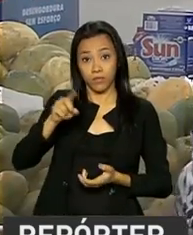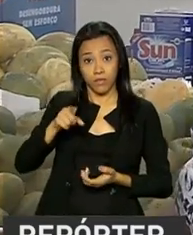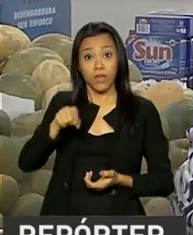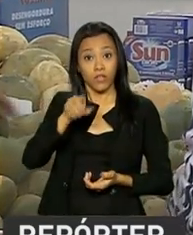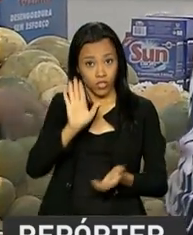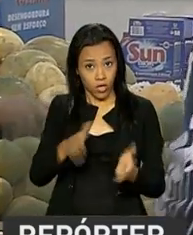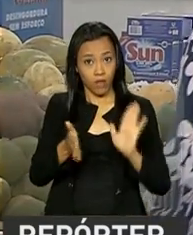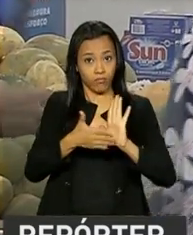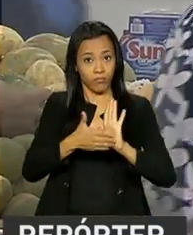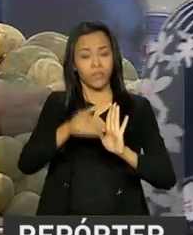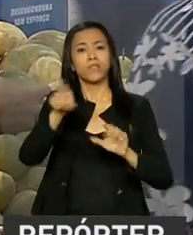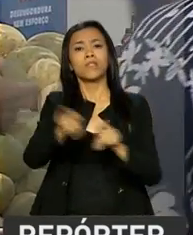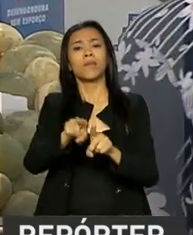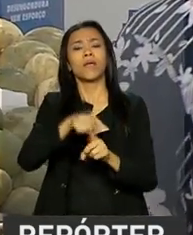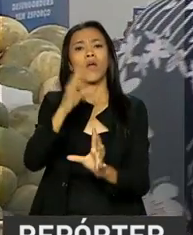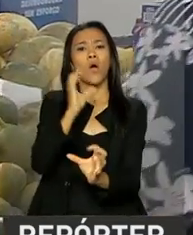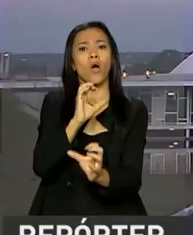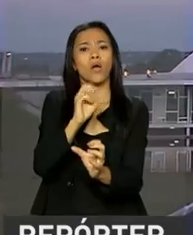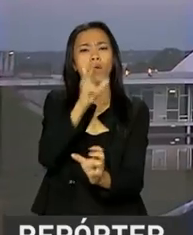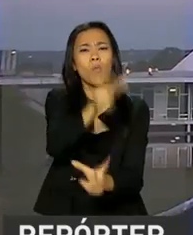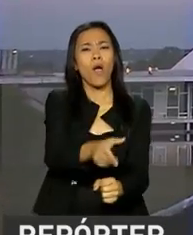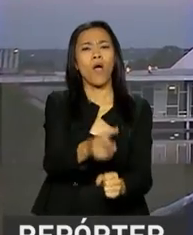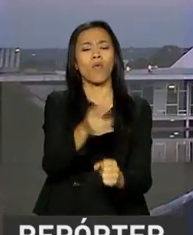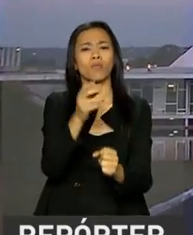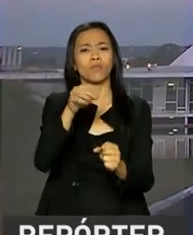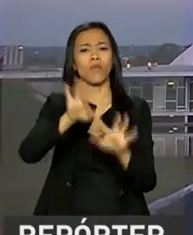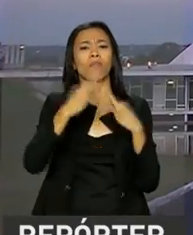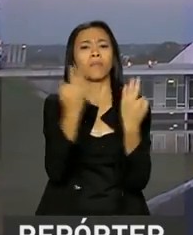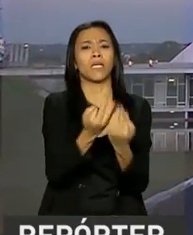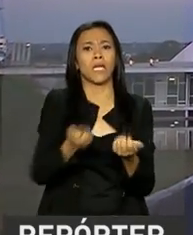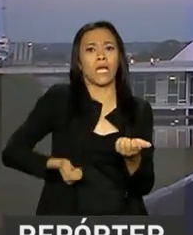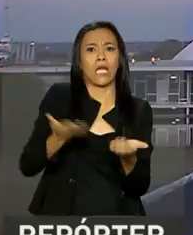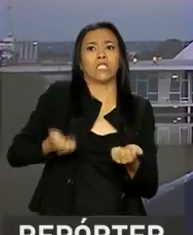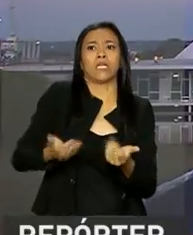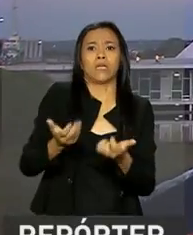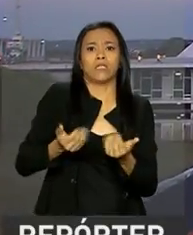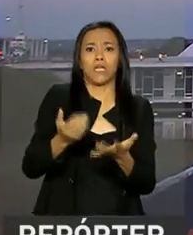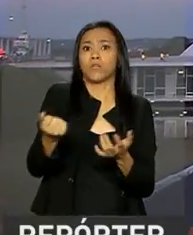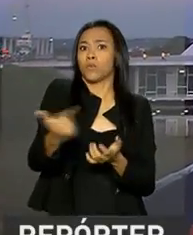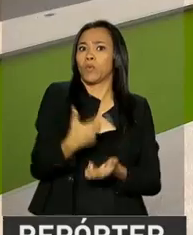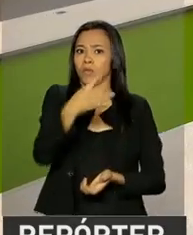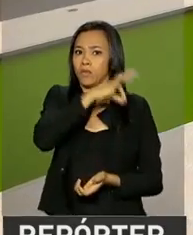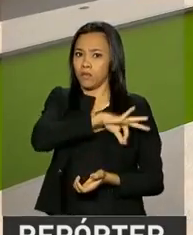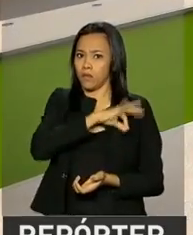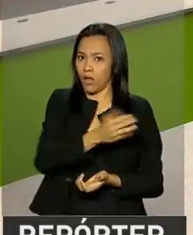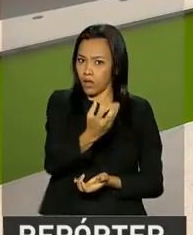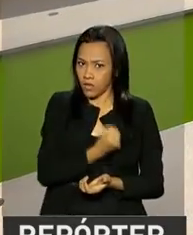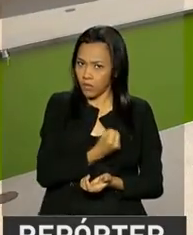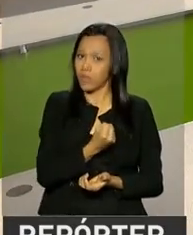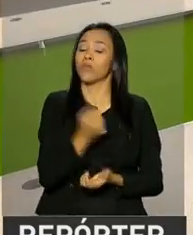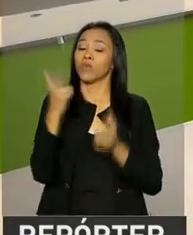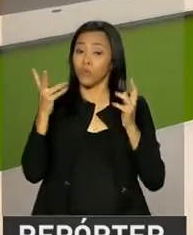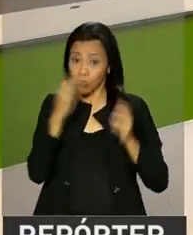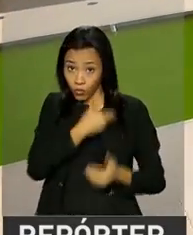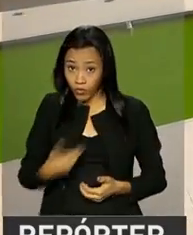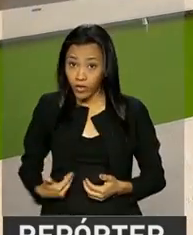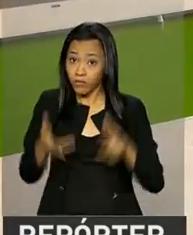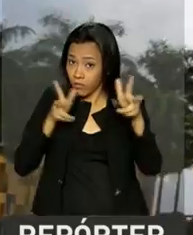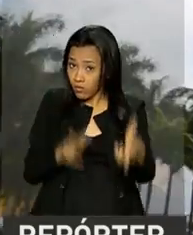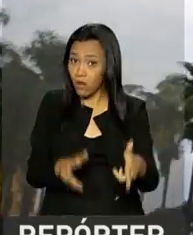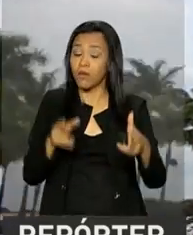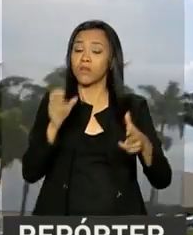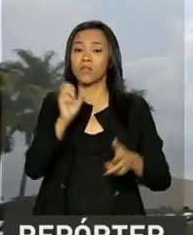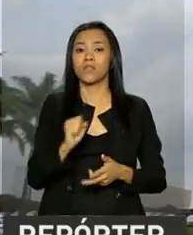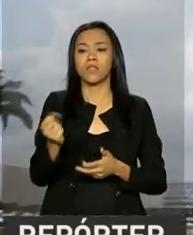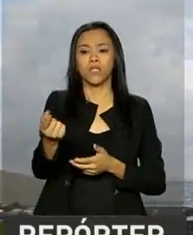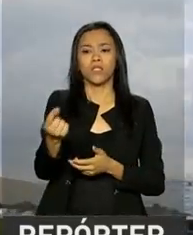como no orçamento de uma família a ordem é não gastar mais do que se ganha no caso do governo se arrecada